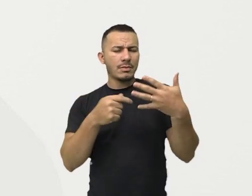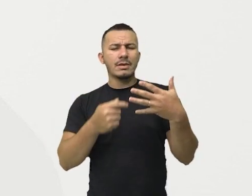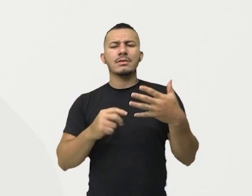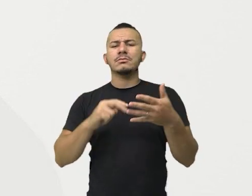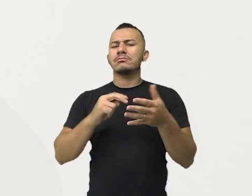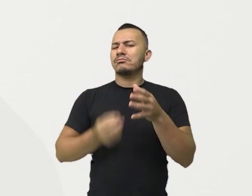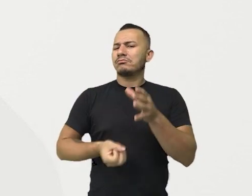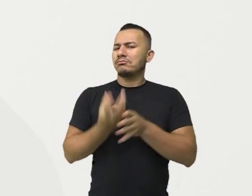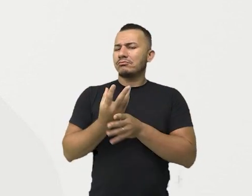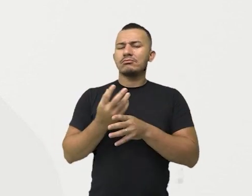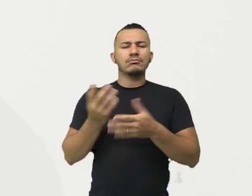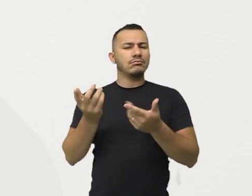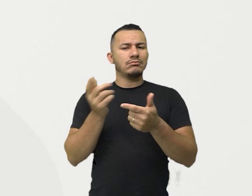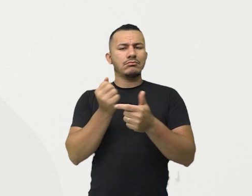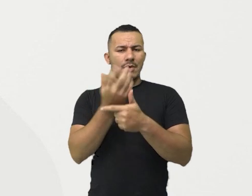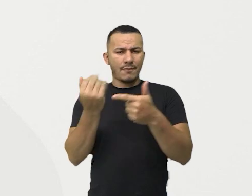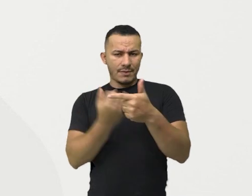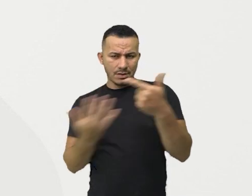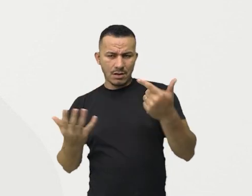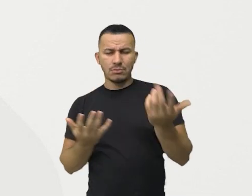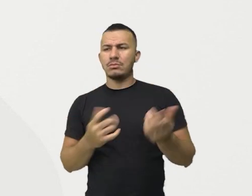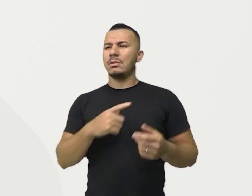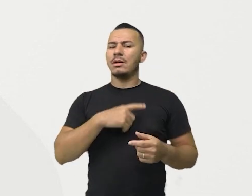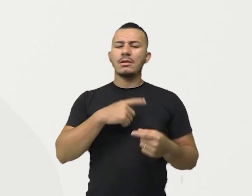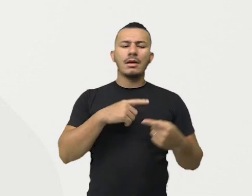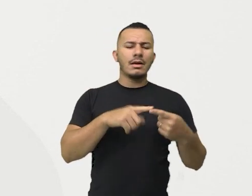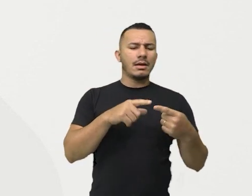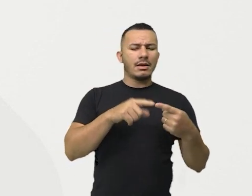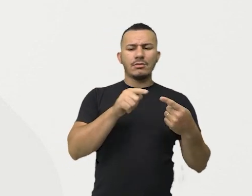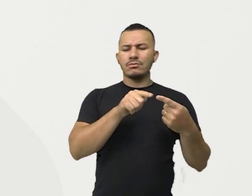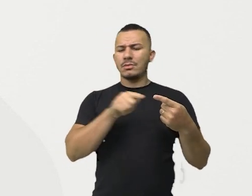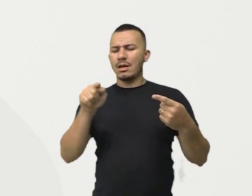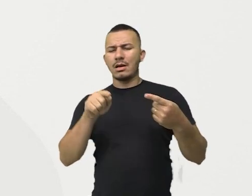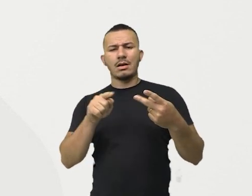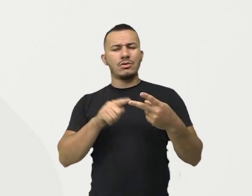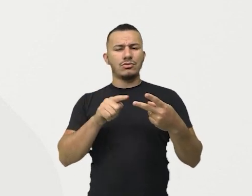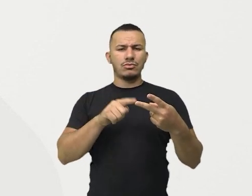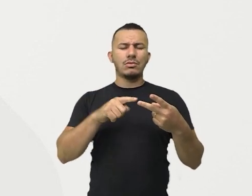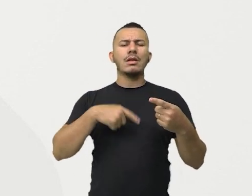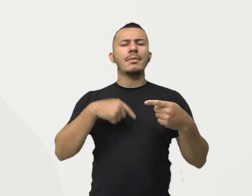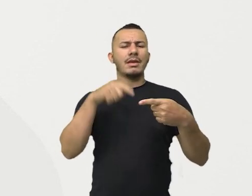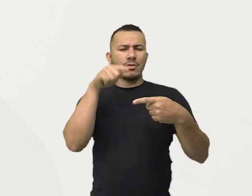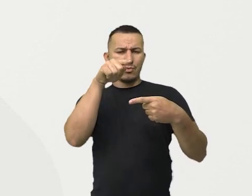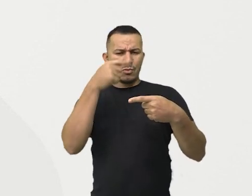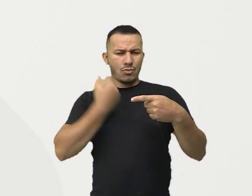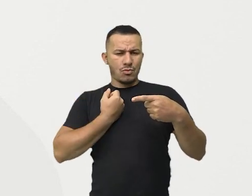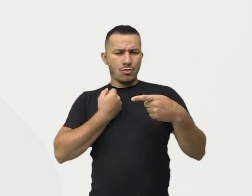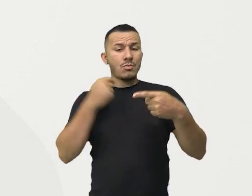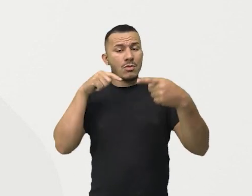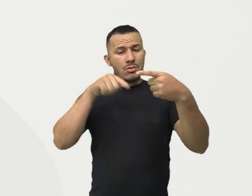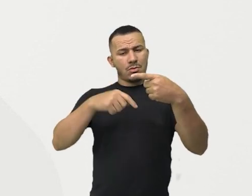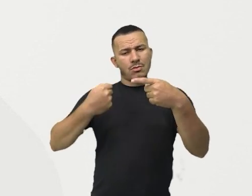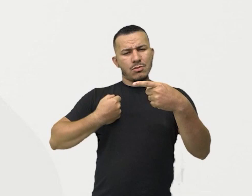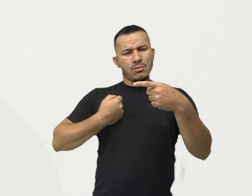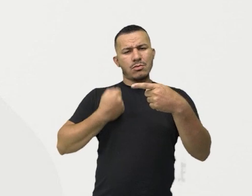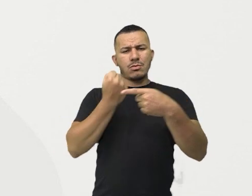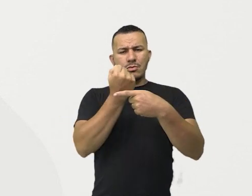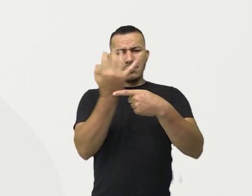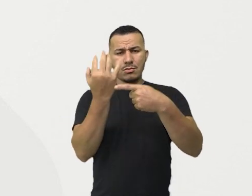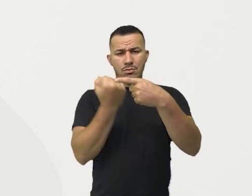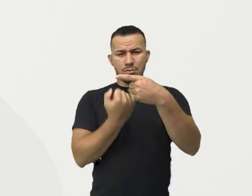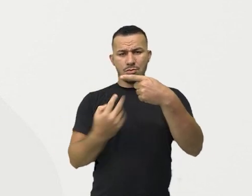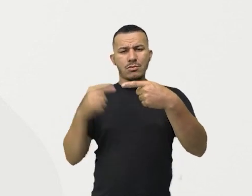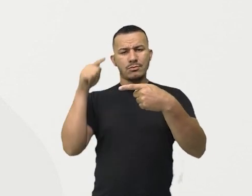fração? O traço, o numerador e o denominador. E aí nós temos aqui,